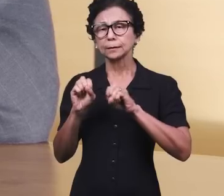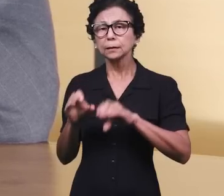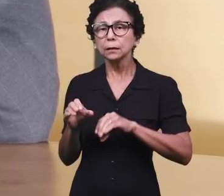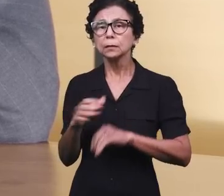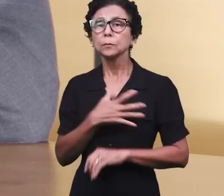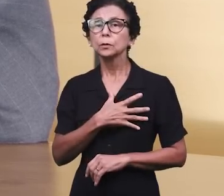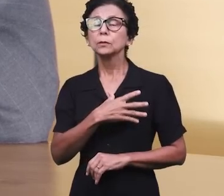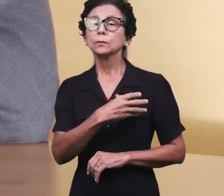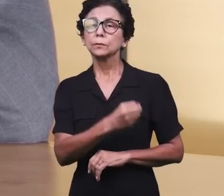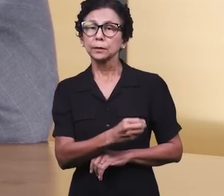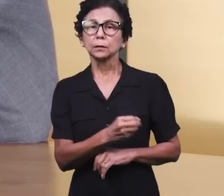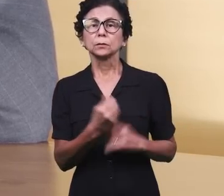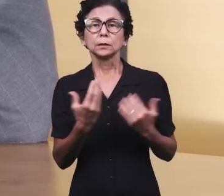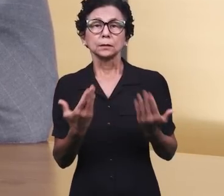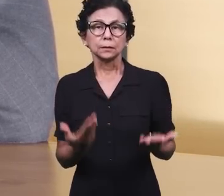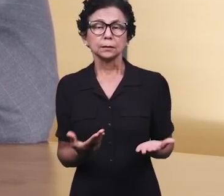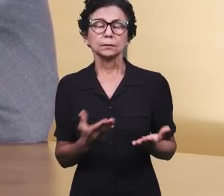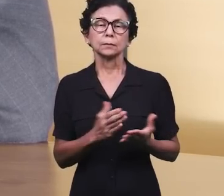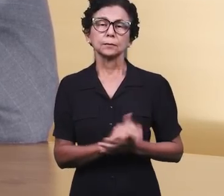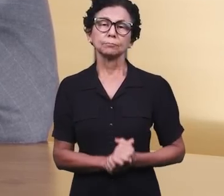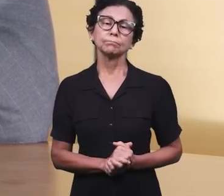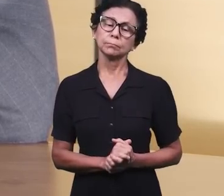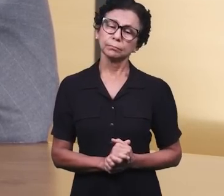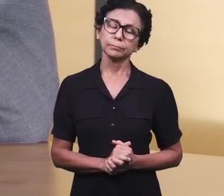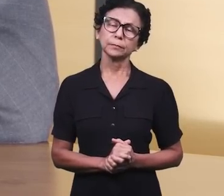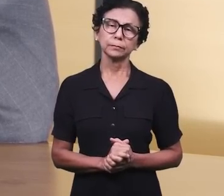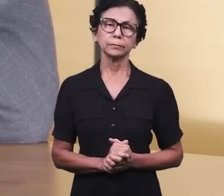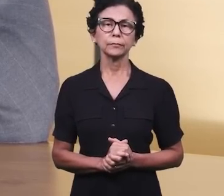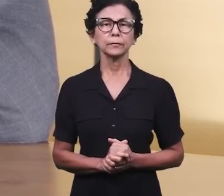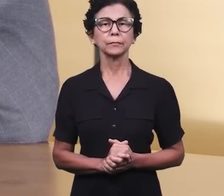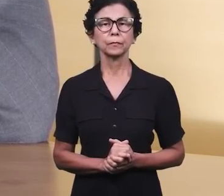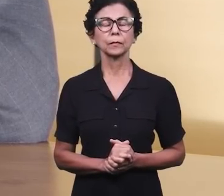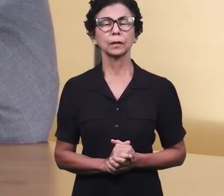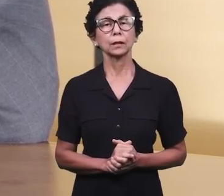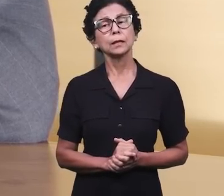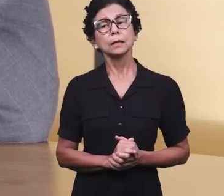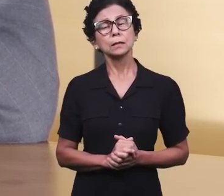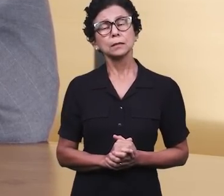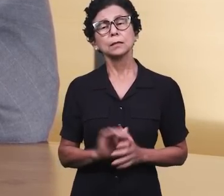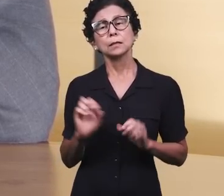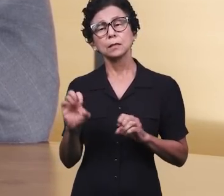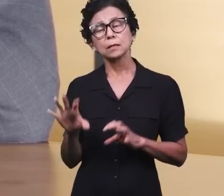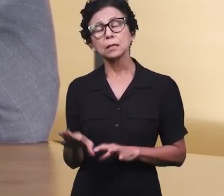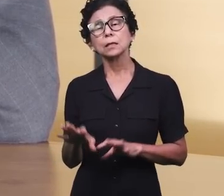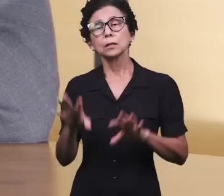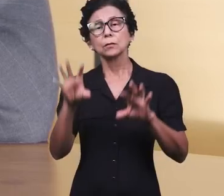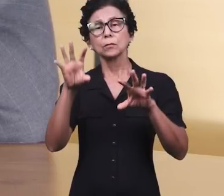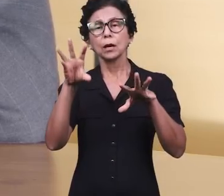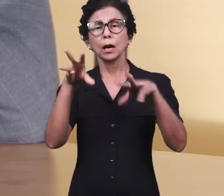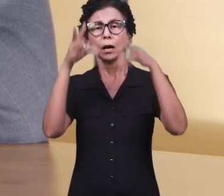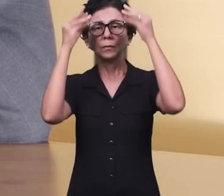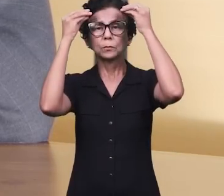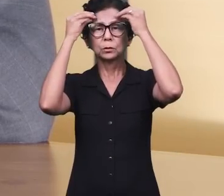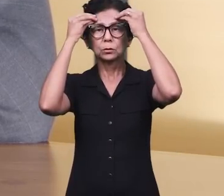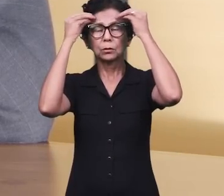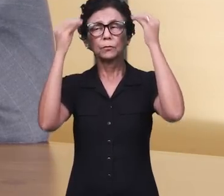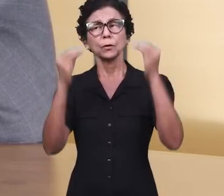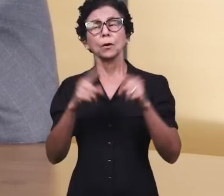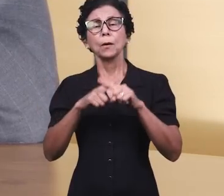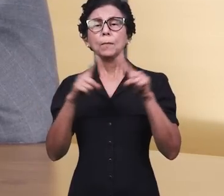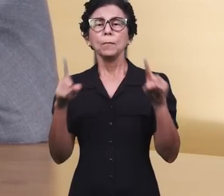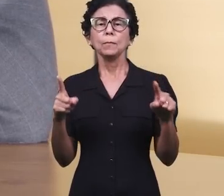que todos nós como homens estamos sujeitos aos erros, às falhas, mas lutamos por